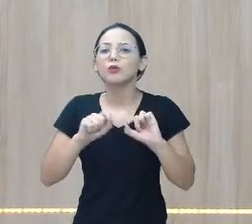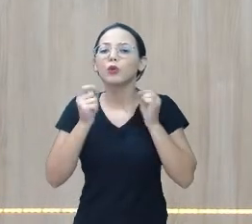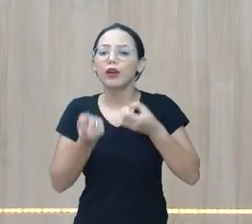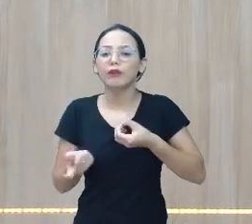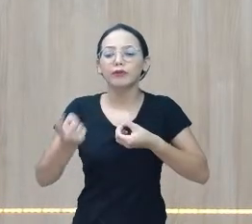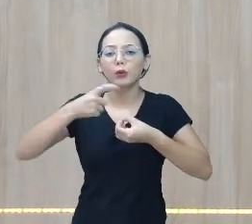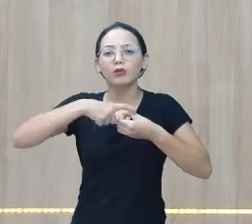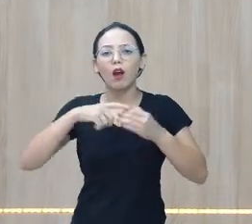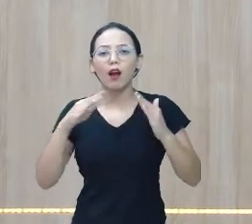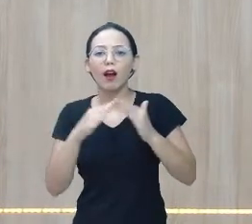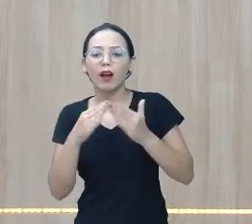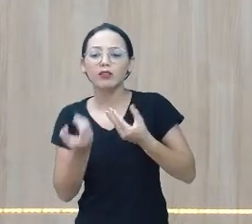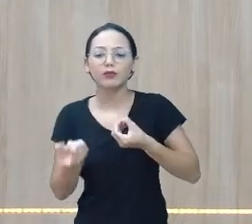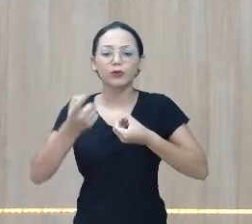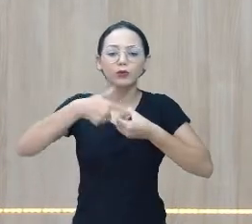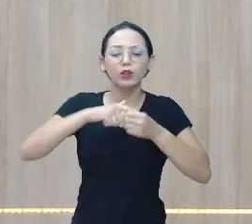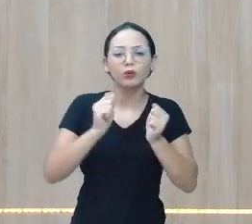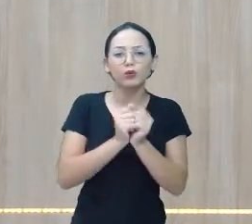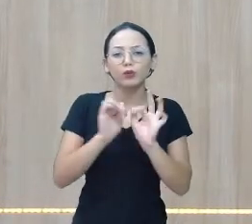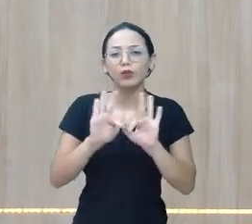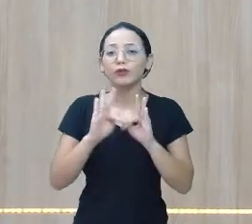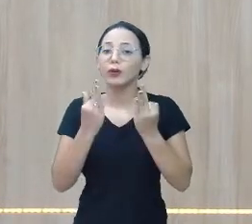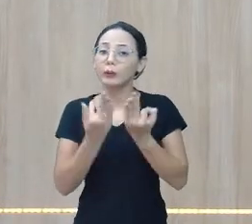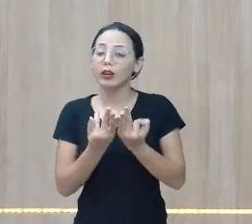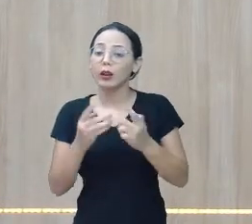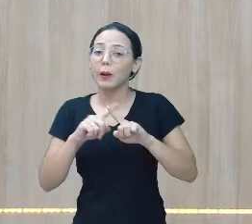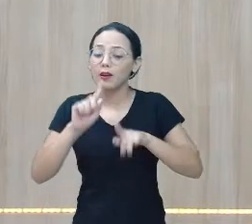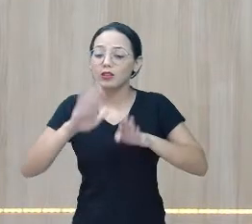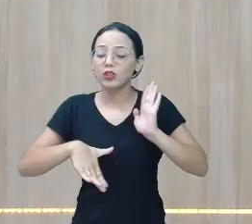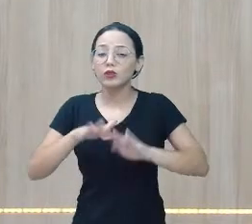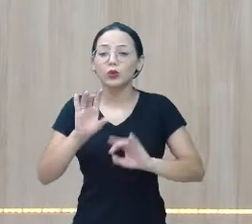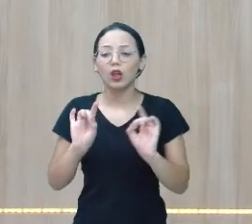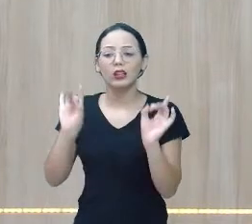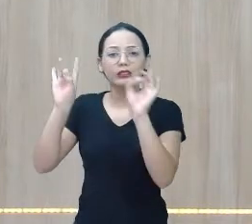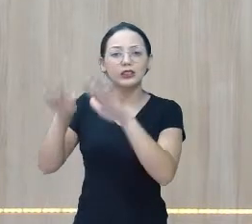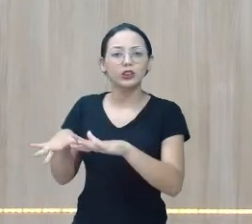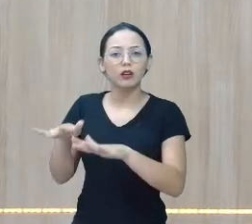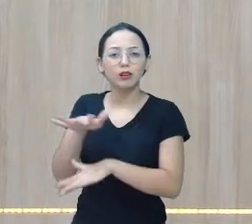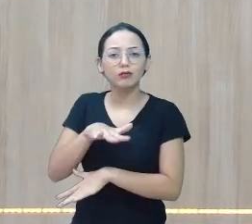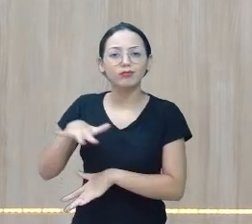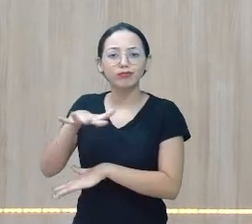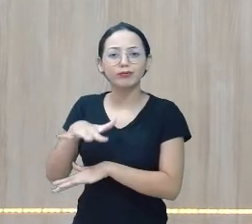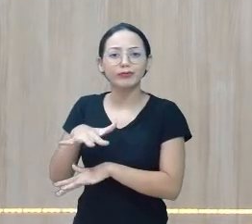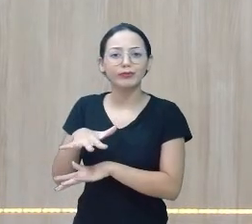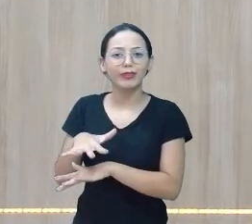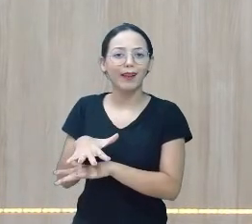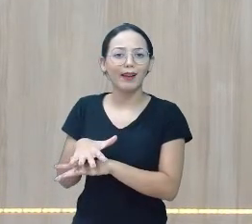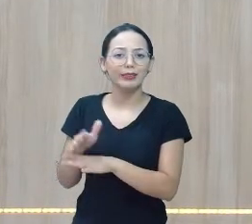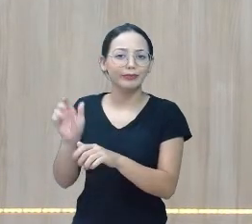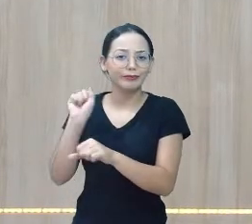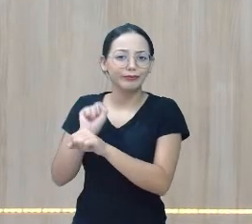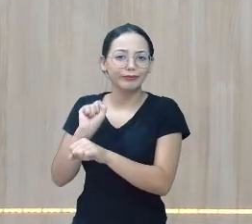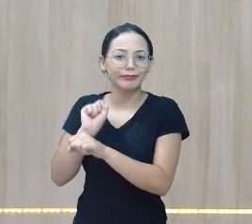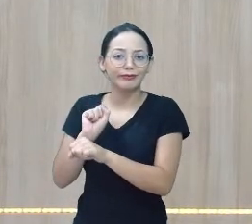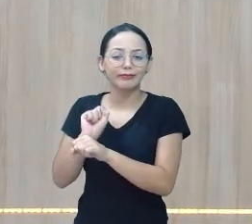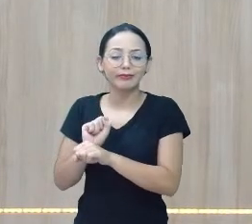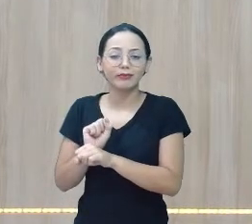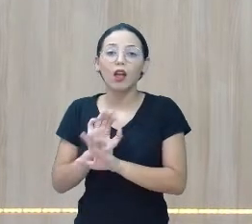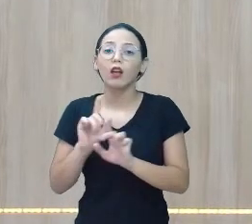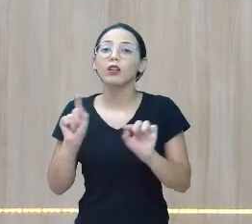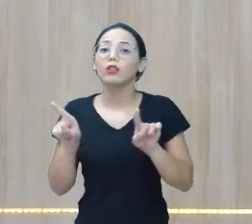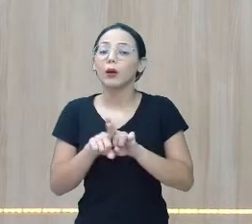suas casas, para as suas famílias, e muitas vezes deixavam aqueles territórios desprotegidos. E isso